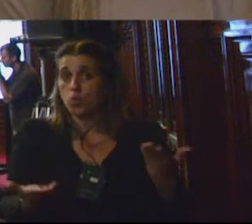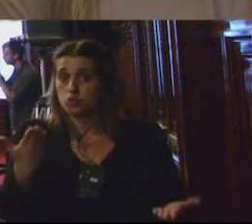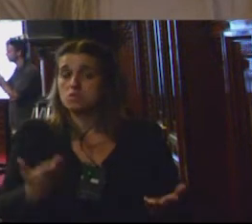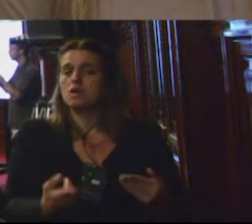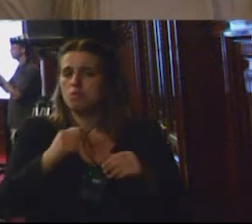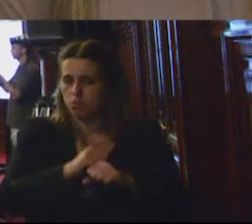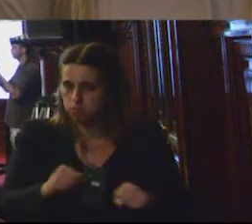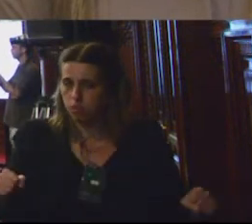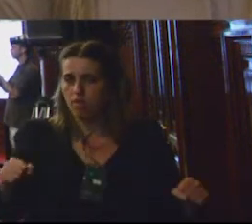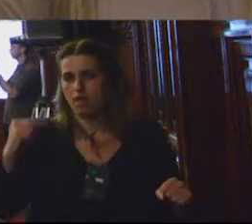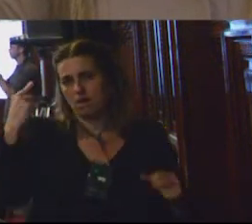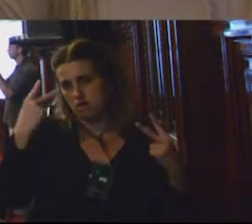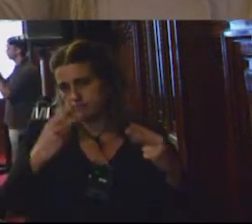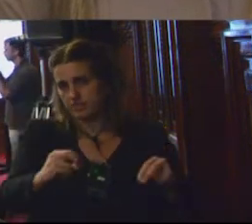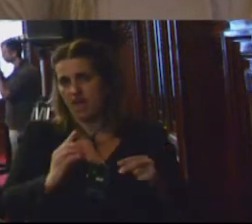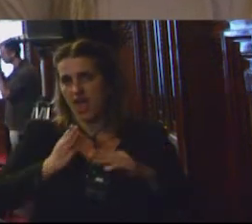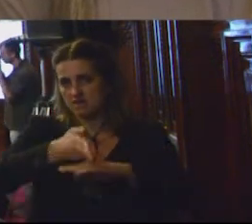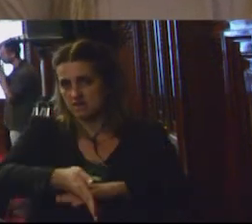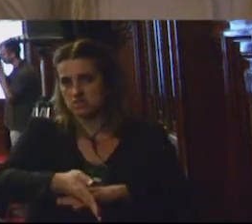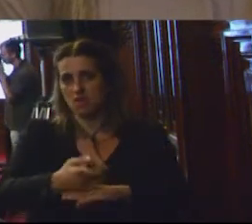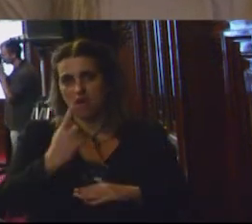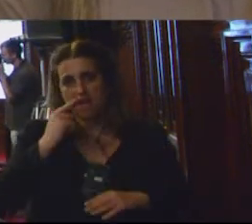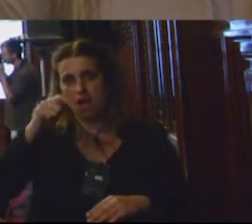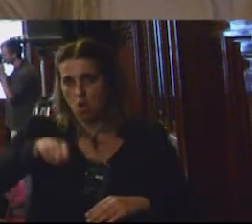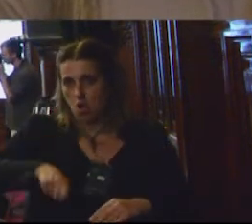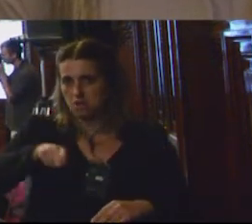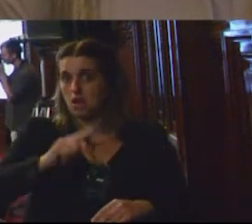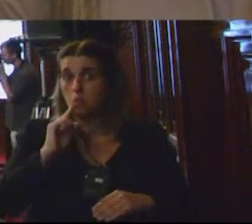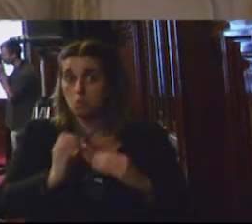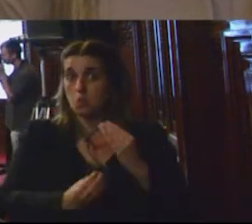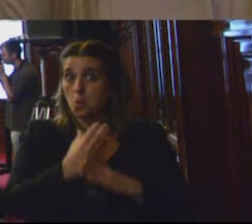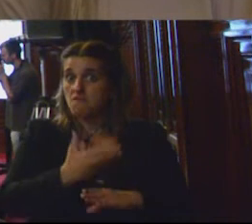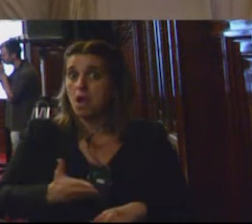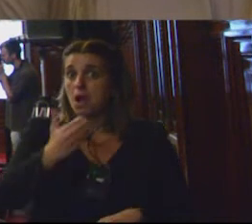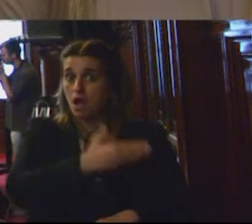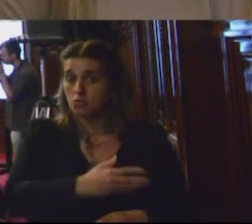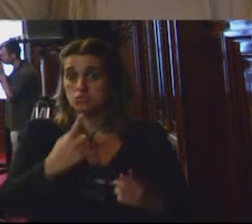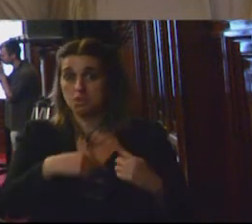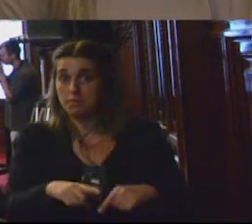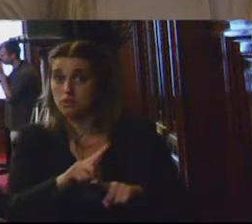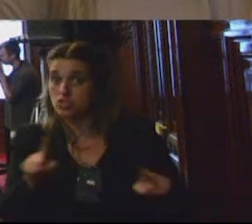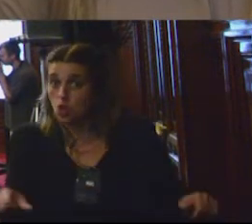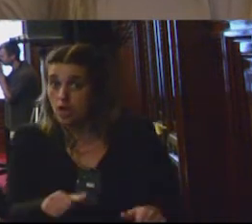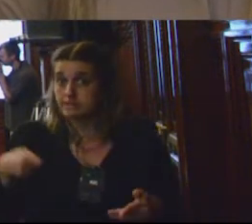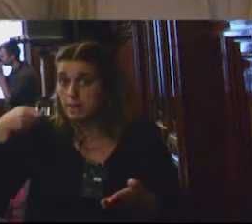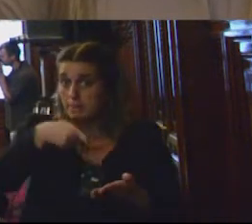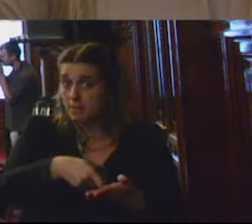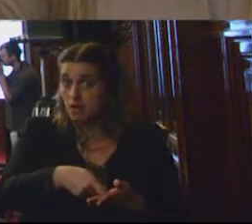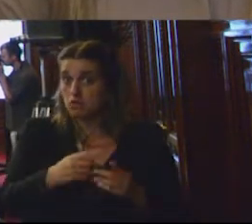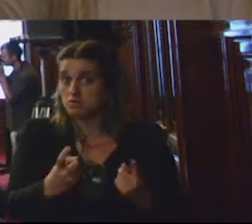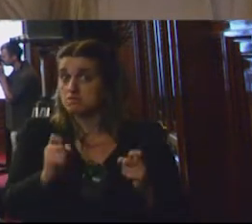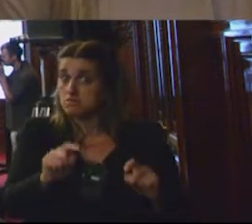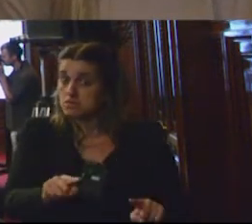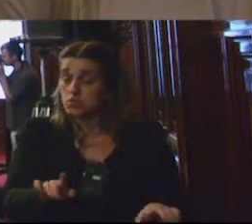acesso à corte em nova causa para a hipótese de não fazer esse pagamento. Uma hipótese única de discriminação de